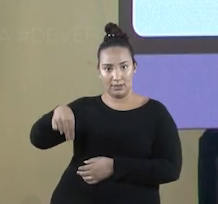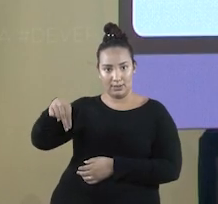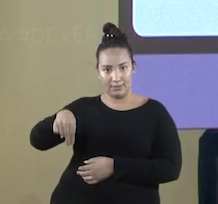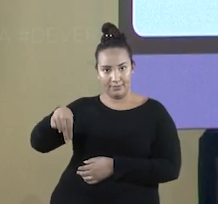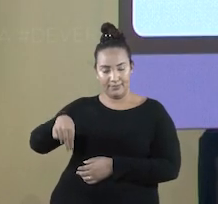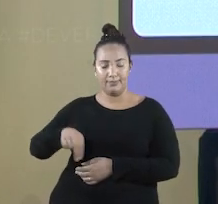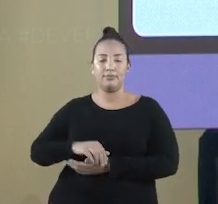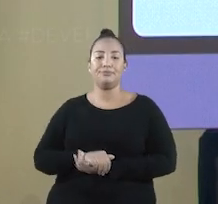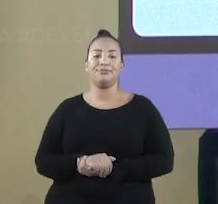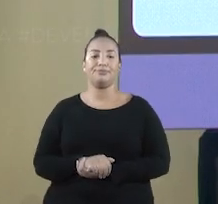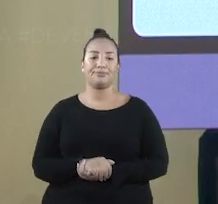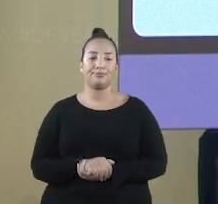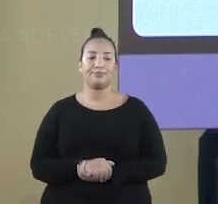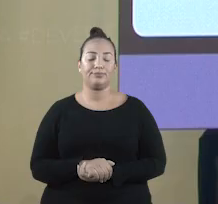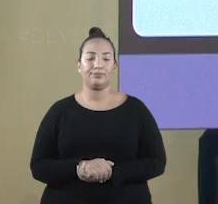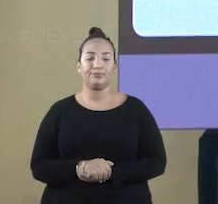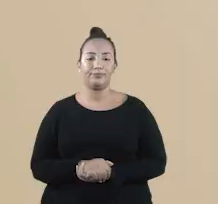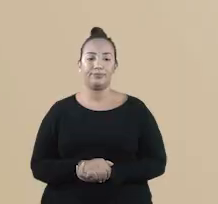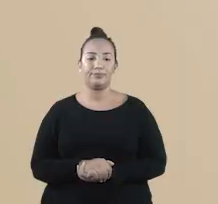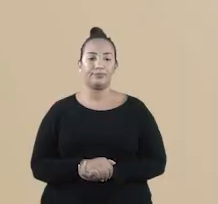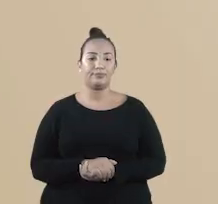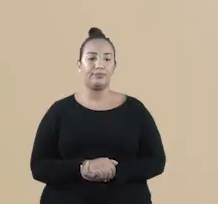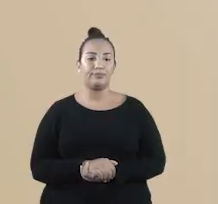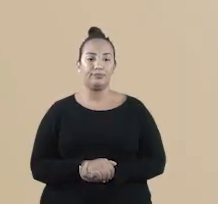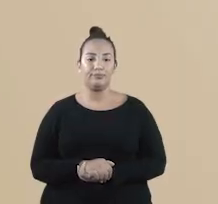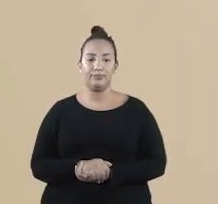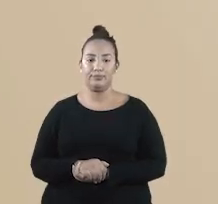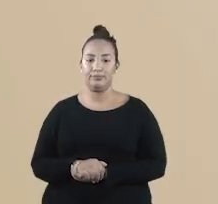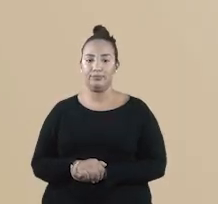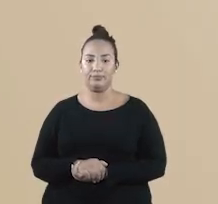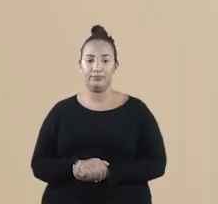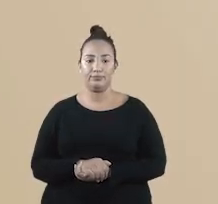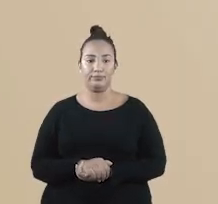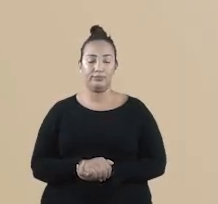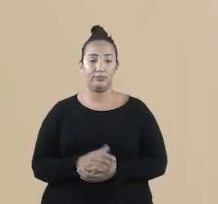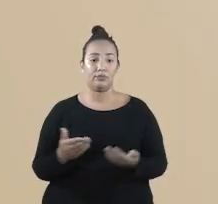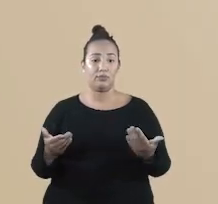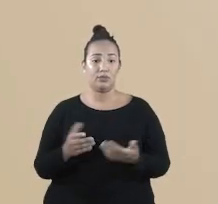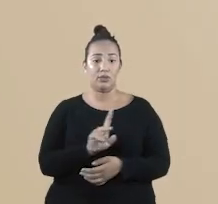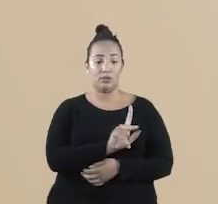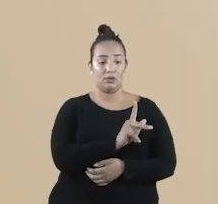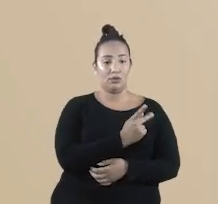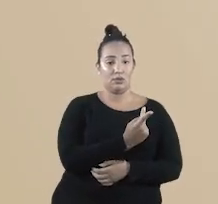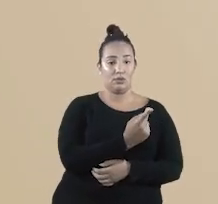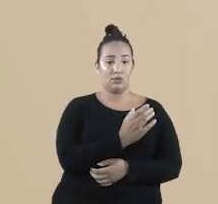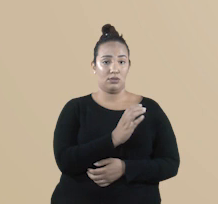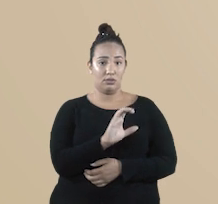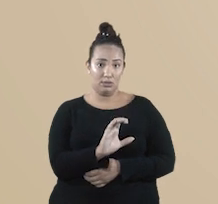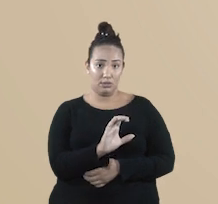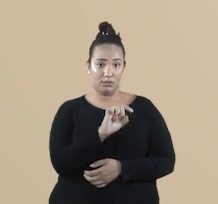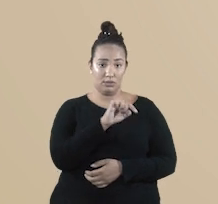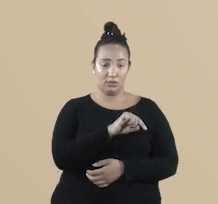HB de N, ok? Chamaremos o segmento HC